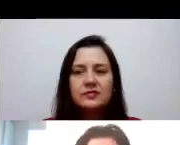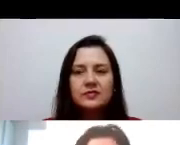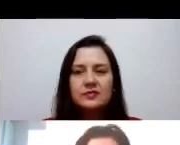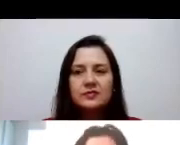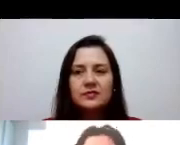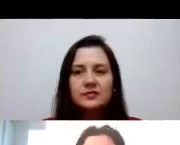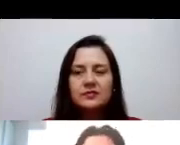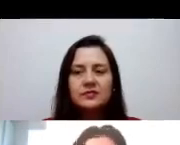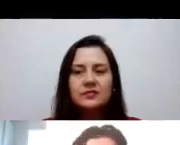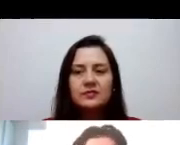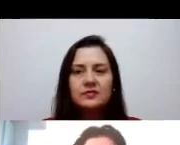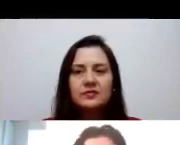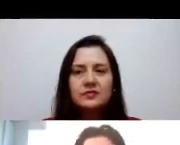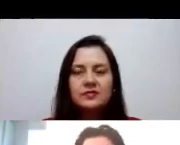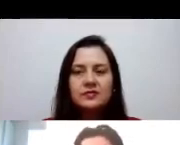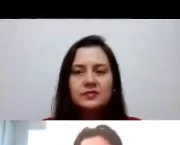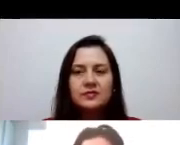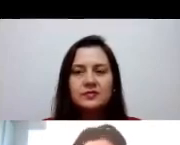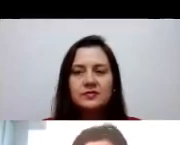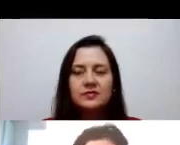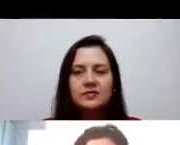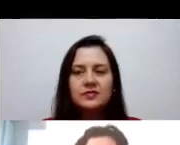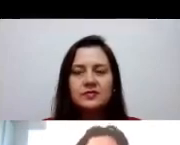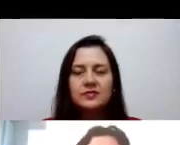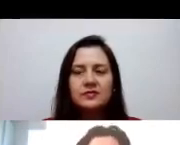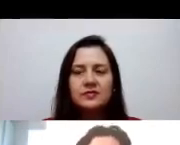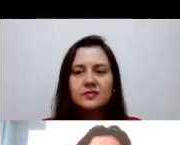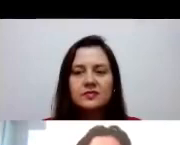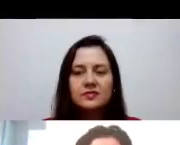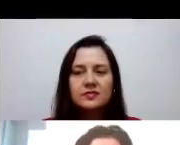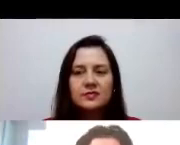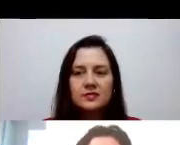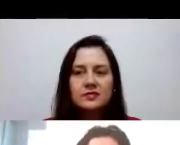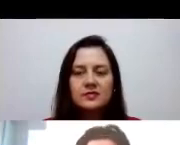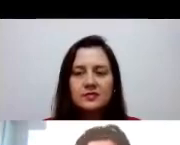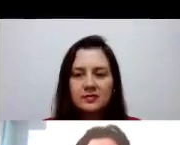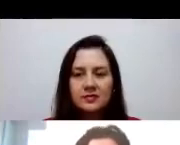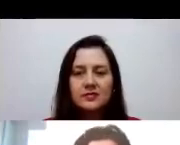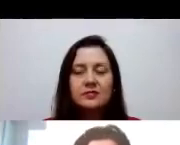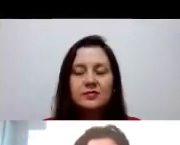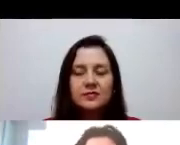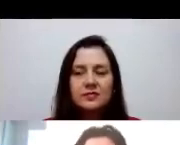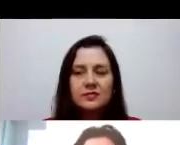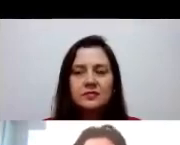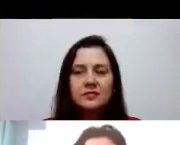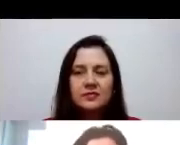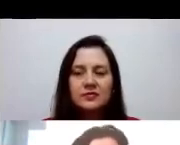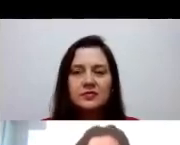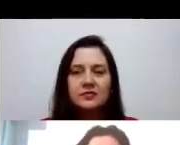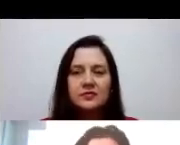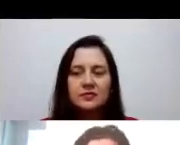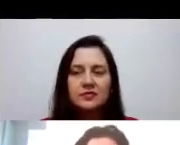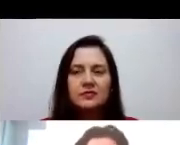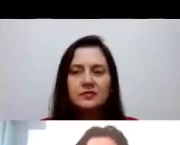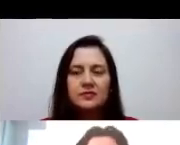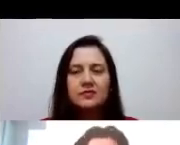administração pública que neste ano e provavelmente nos próximos anos vai passar por uma escassez financeira devido a todos os impactos econômicos